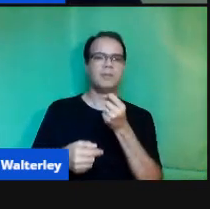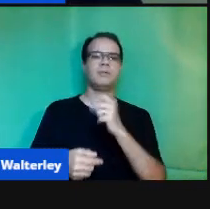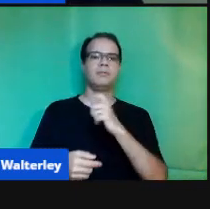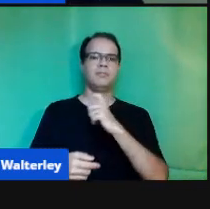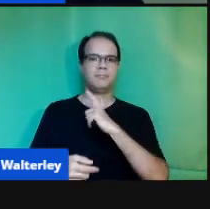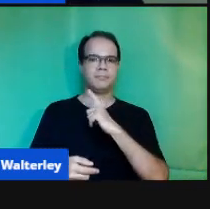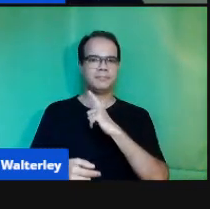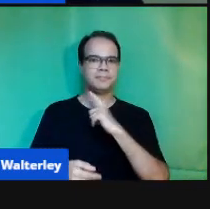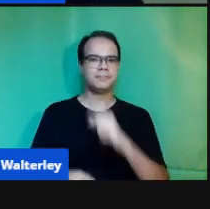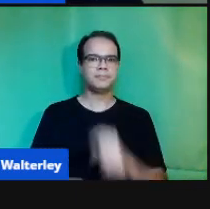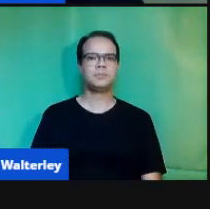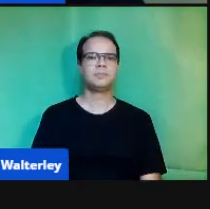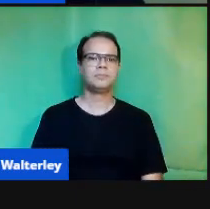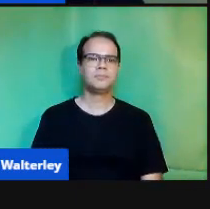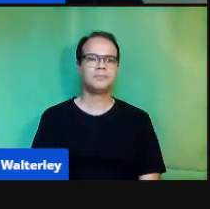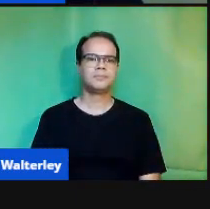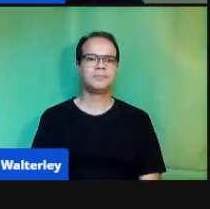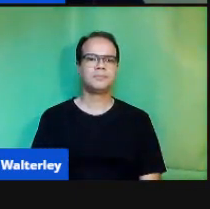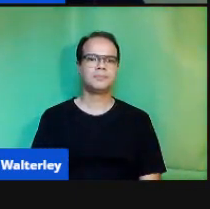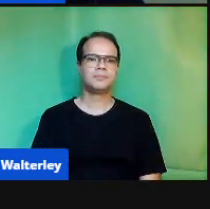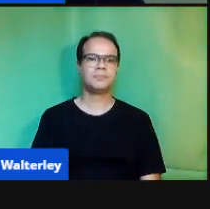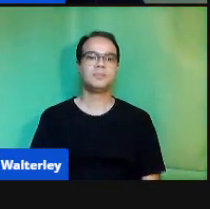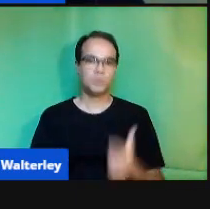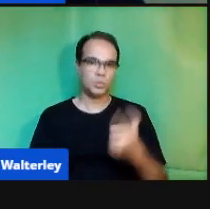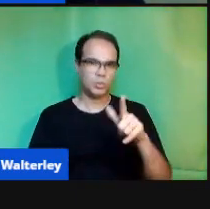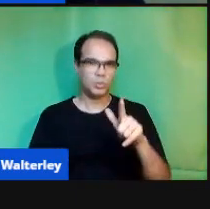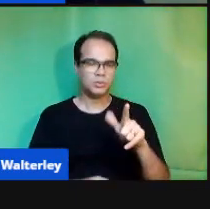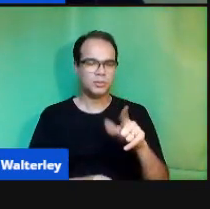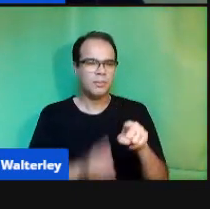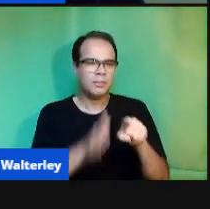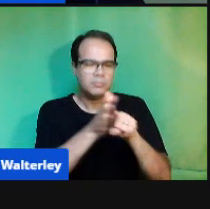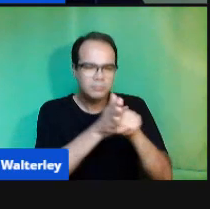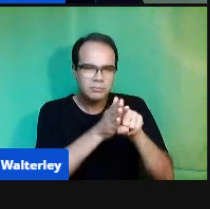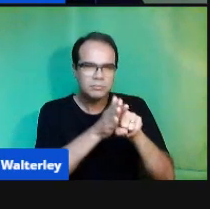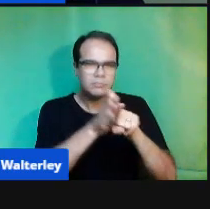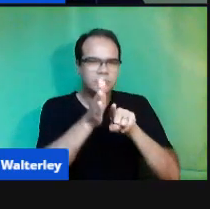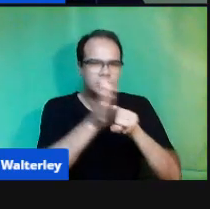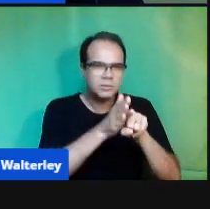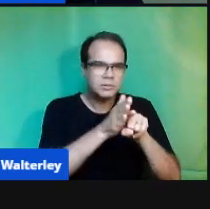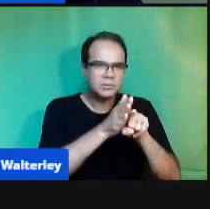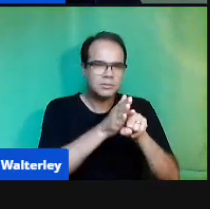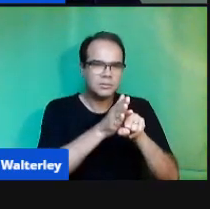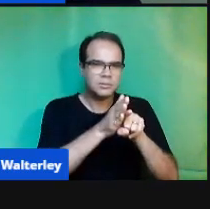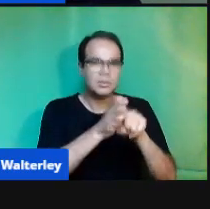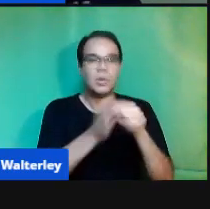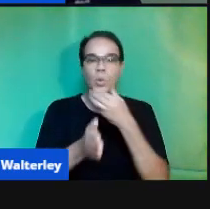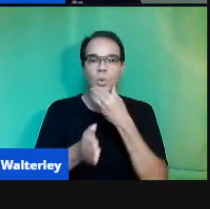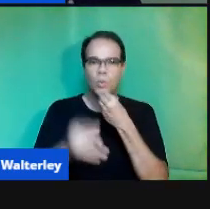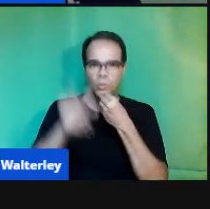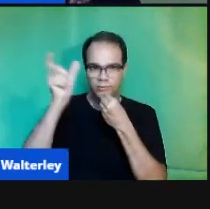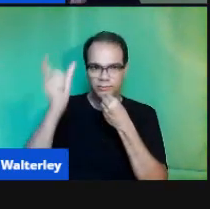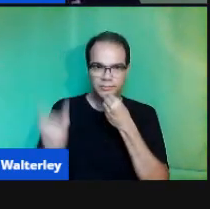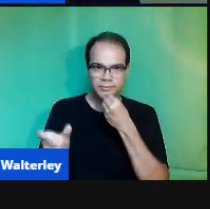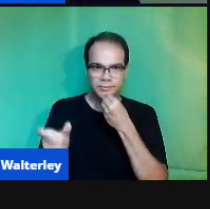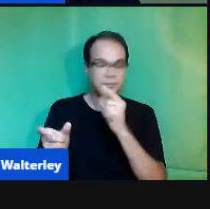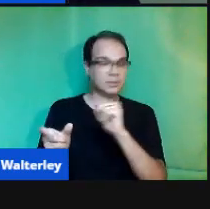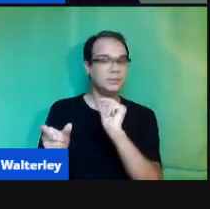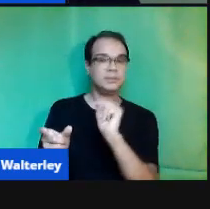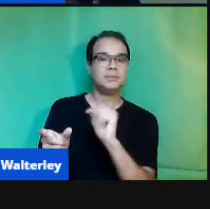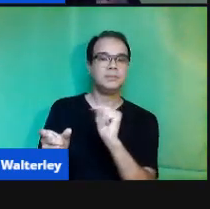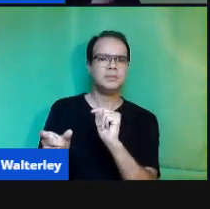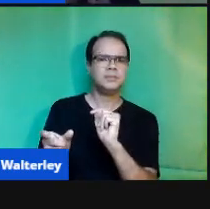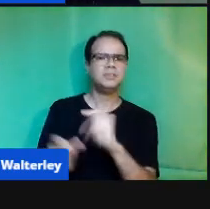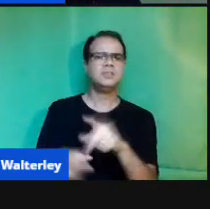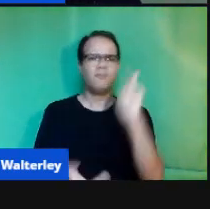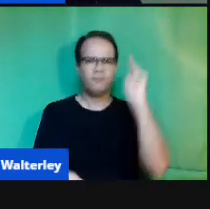Ao contrário do outro, que traz questionamento sobre a realidade, ele busca, através daquele